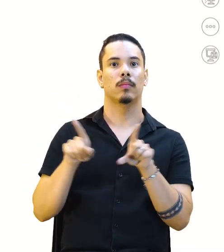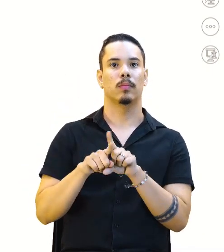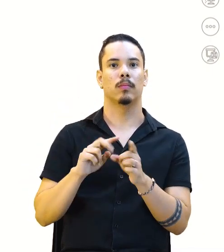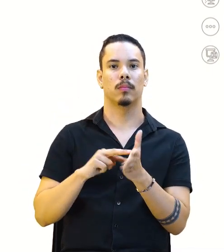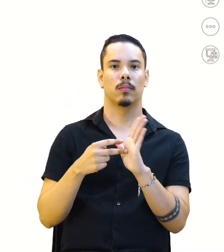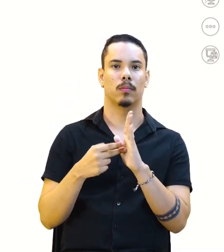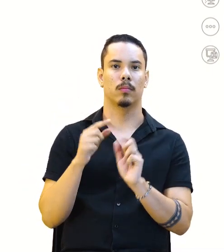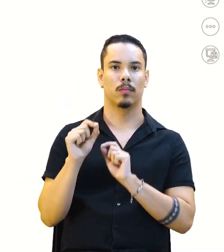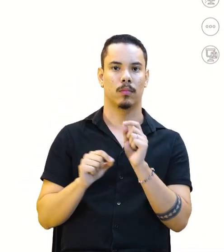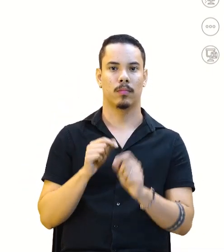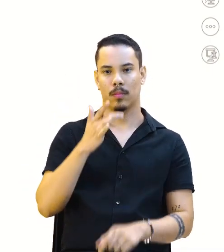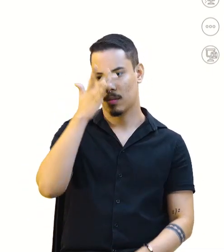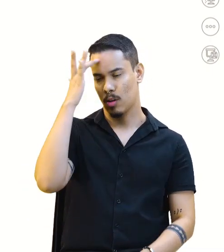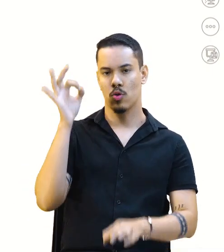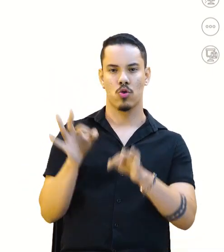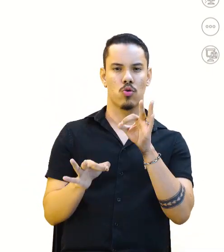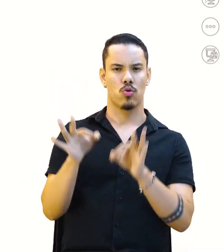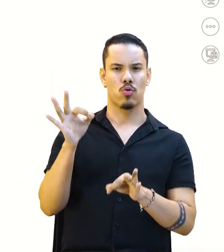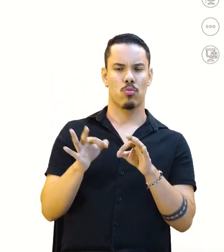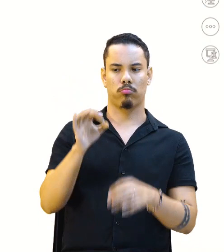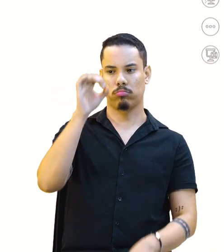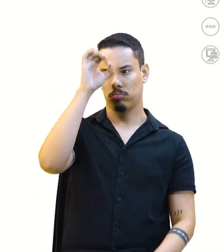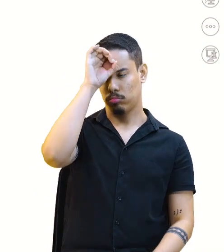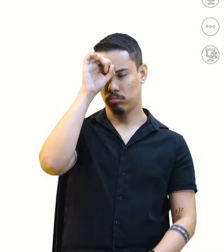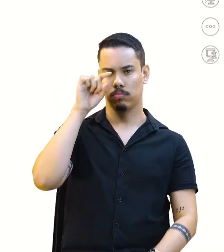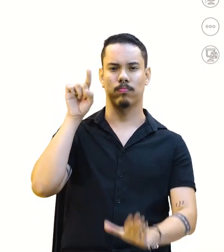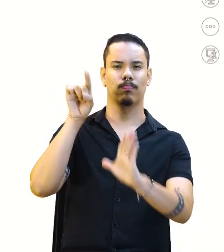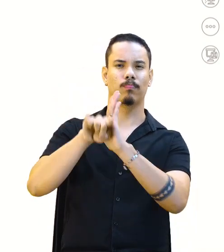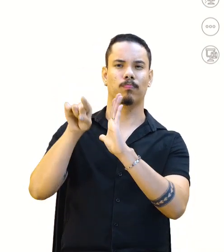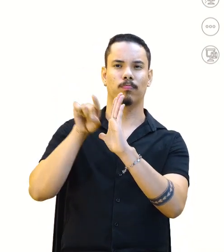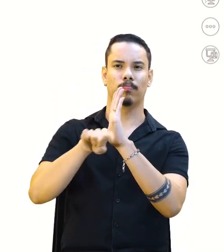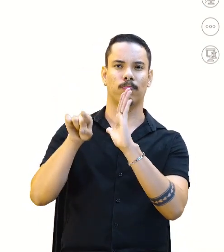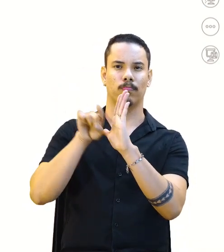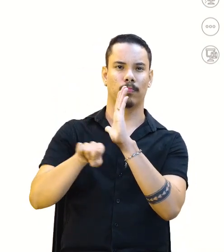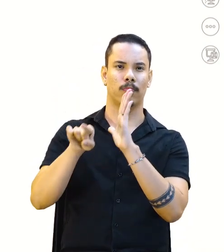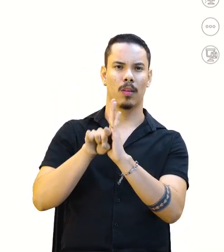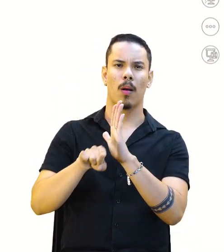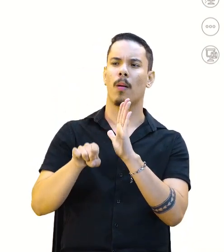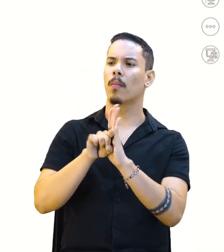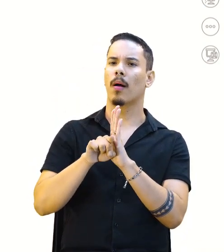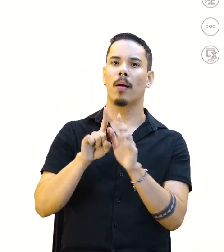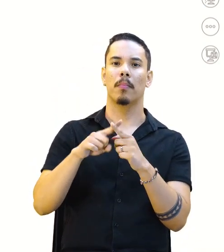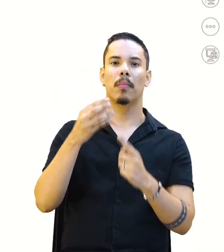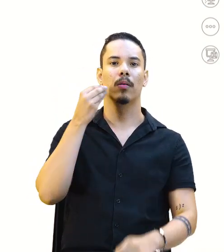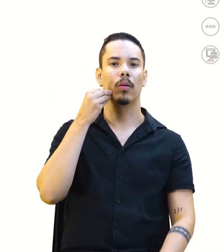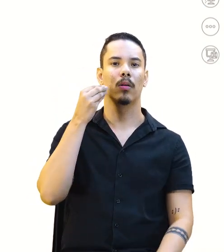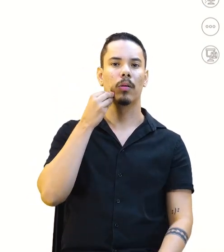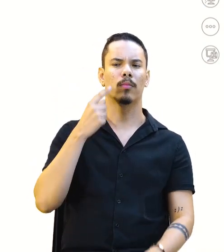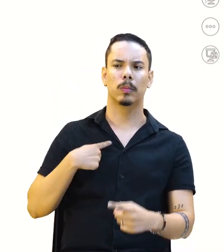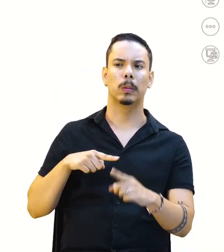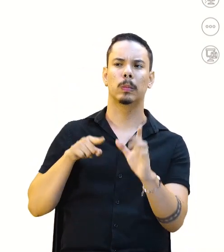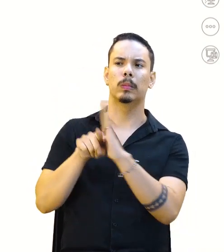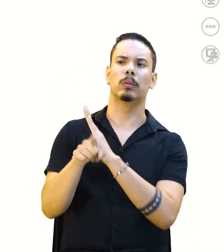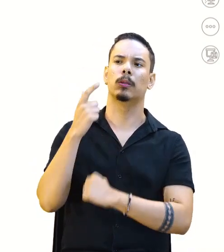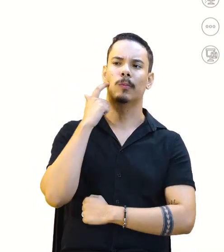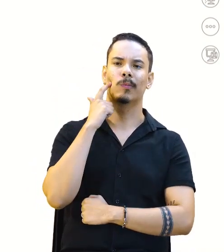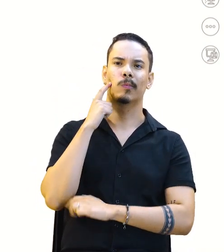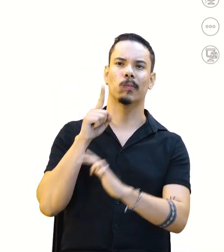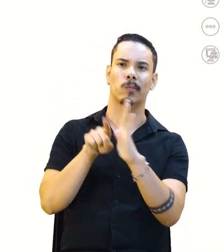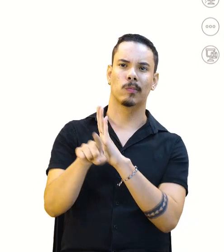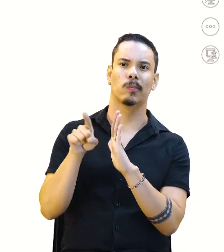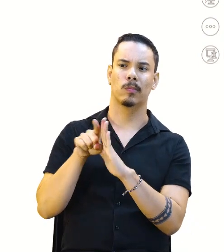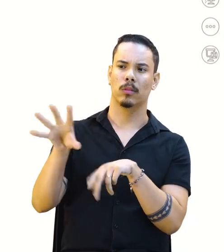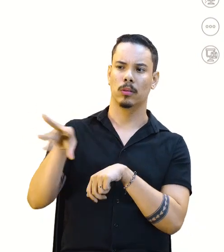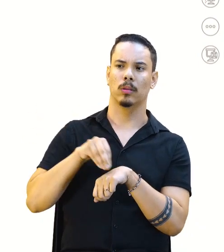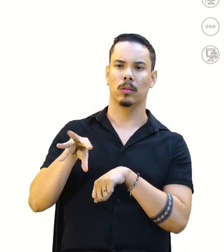que julga não saber e que indaga, que questiona tudo o que parece tão óbvio para cada um de